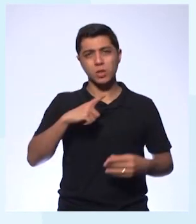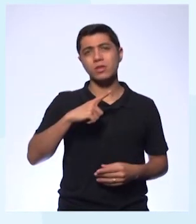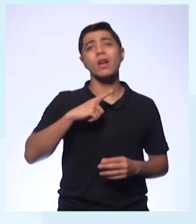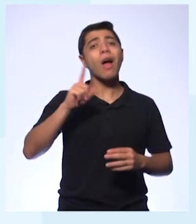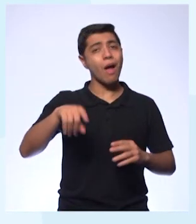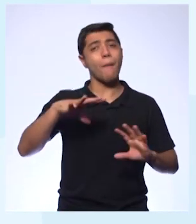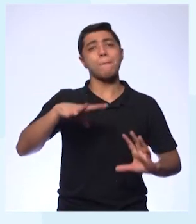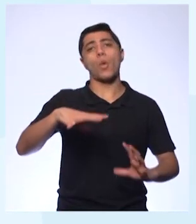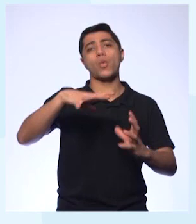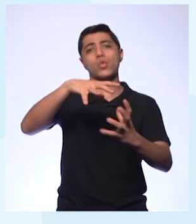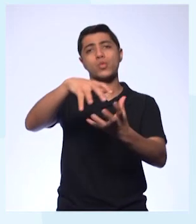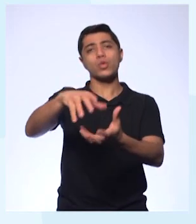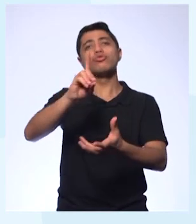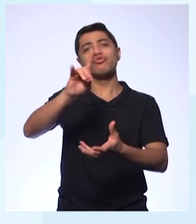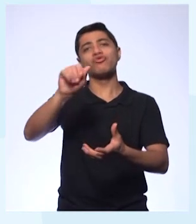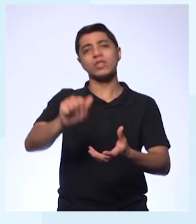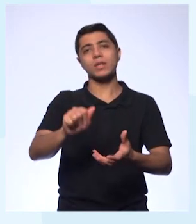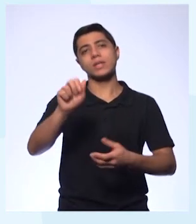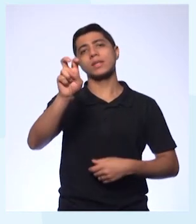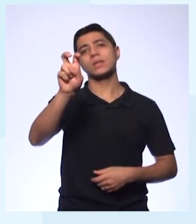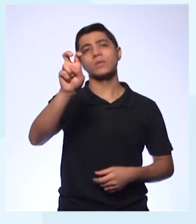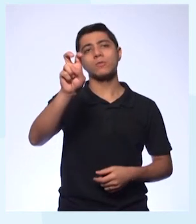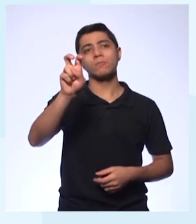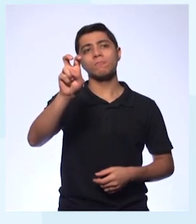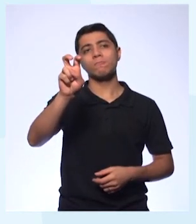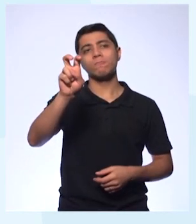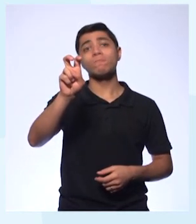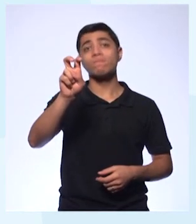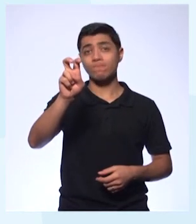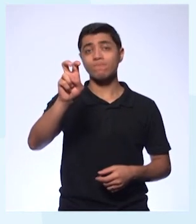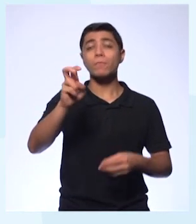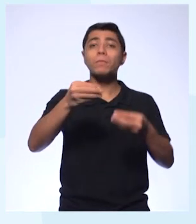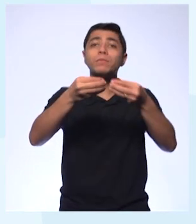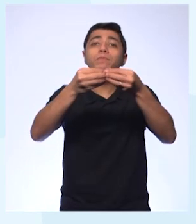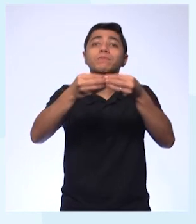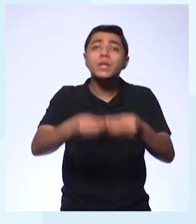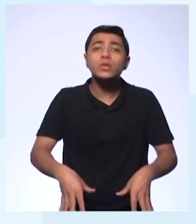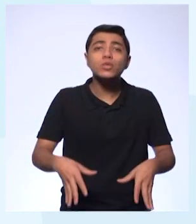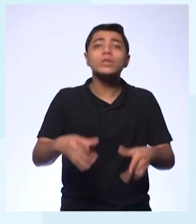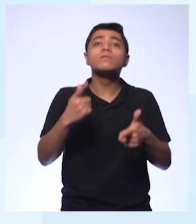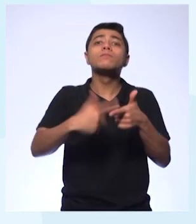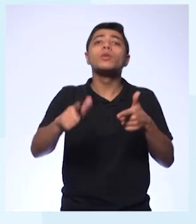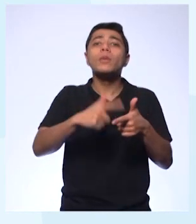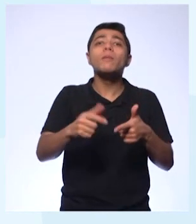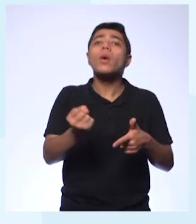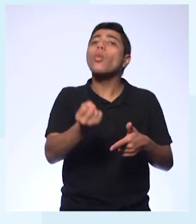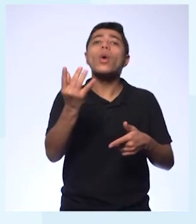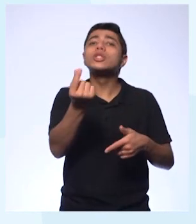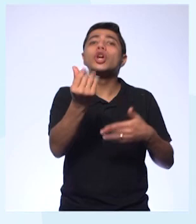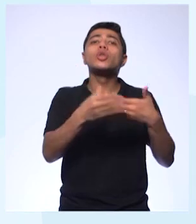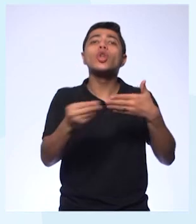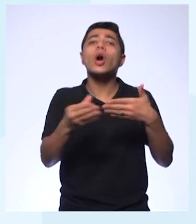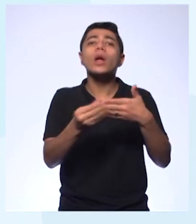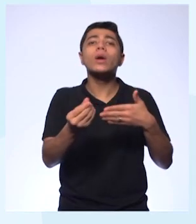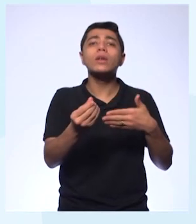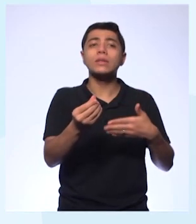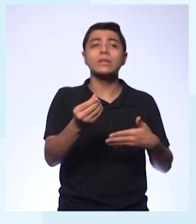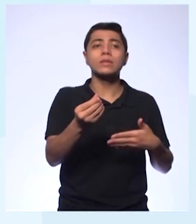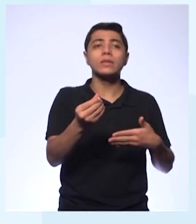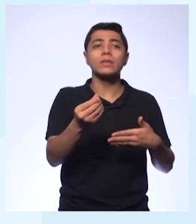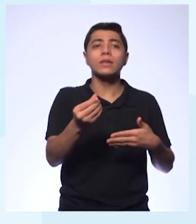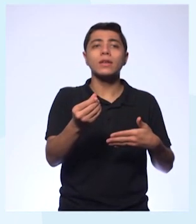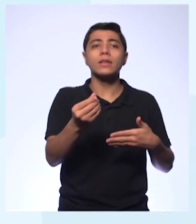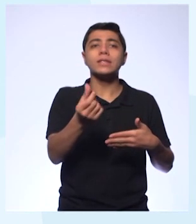global. Prejuízos atingiram mais de 660 bilhões de dólares entre 1998